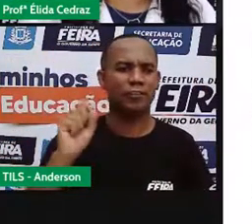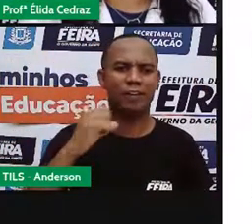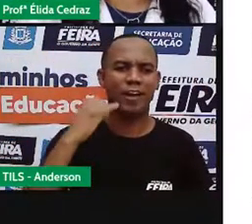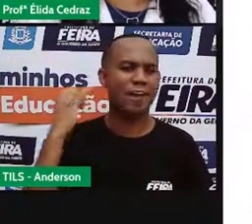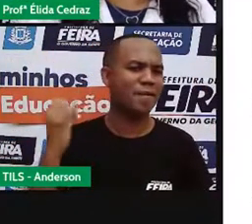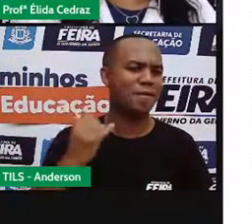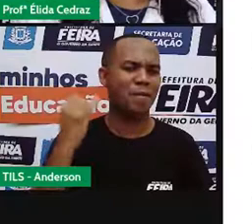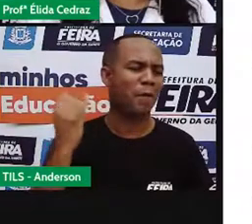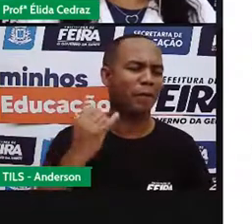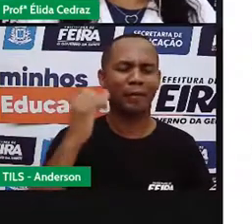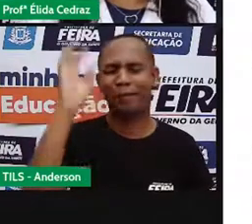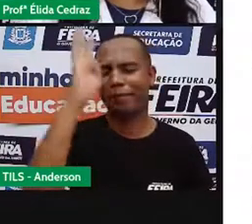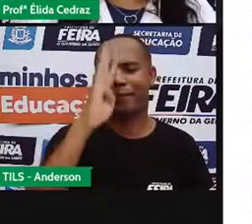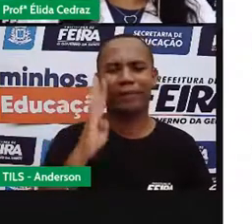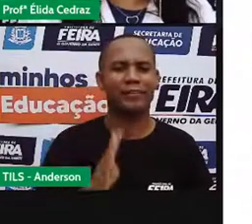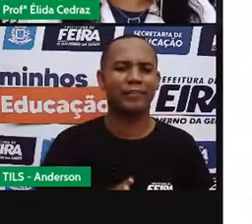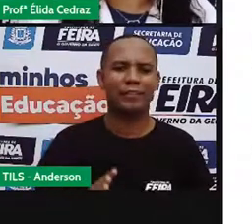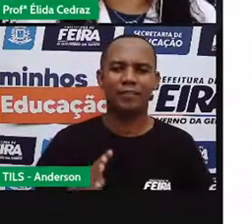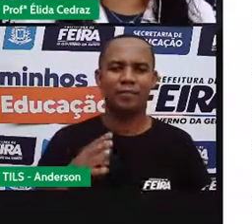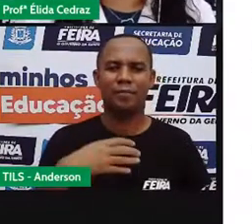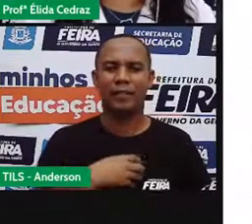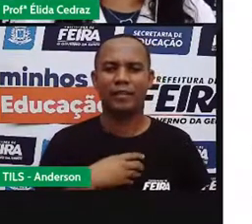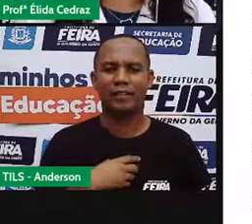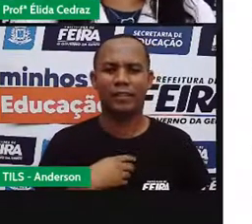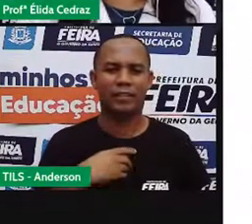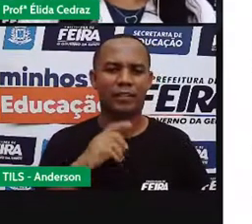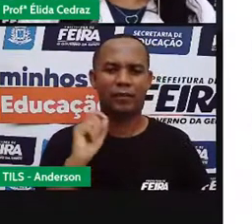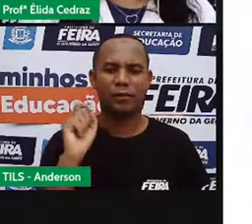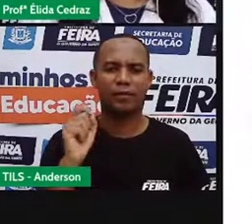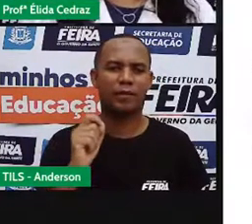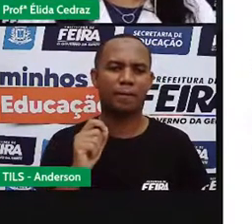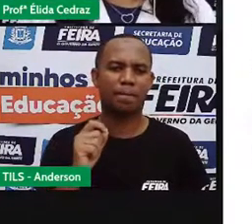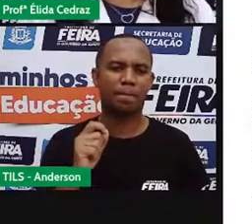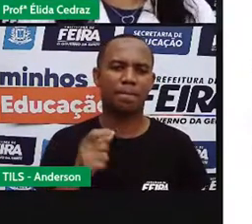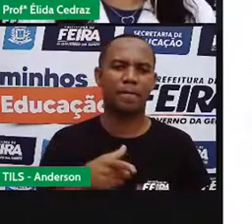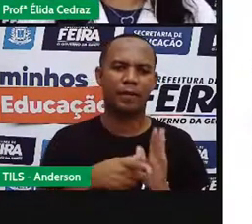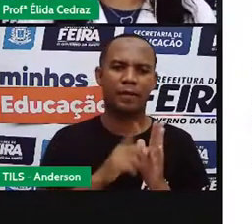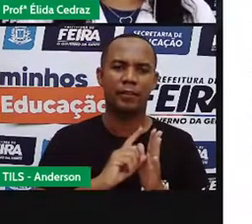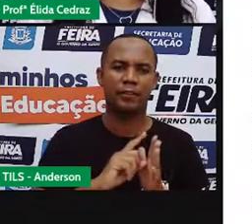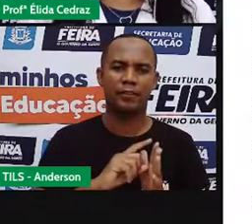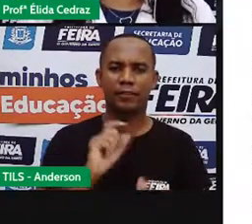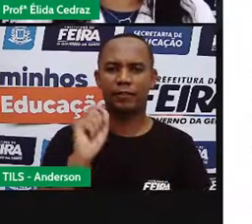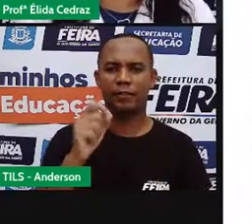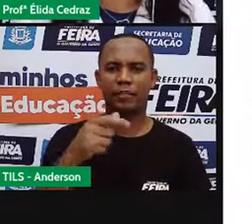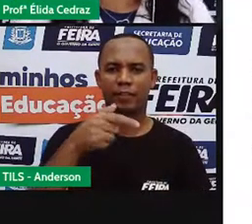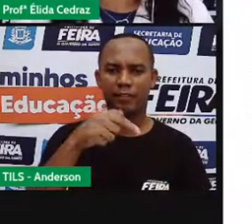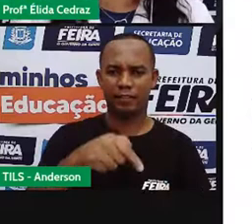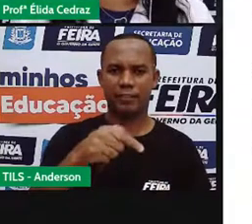independência do Brasil na Bahia. Após a independência, em